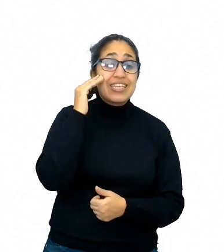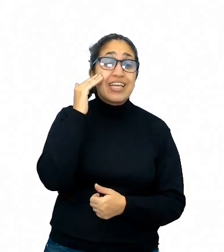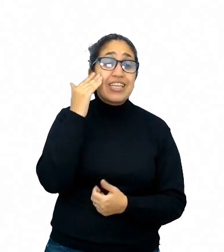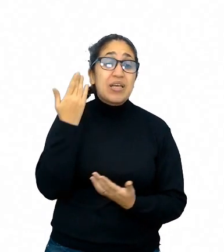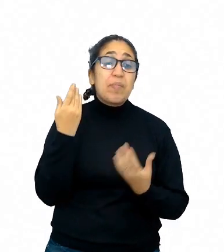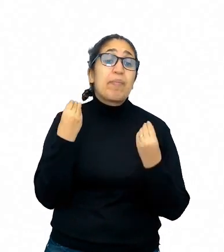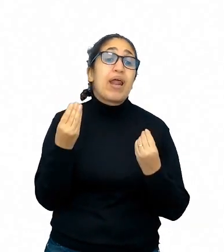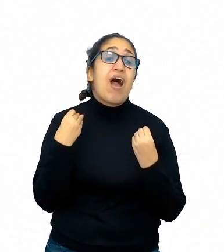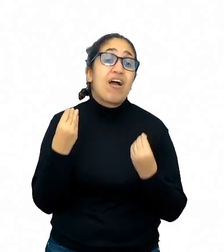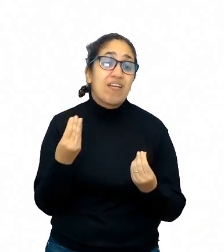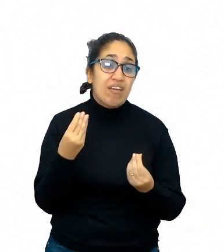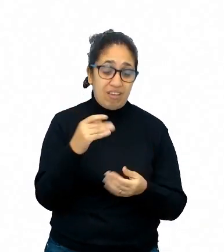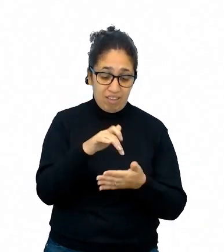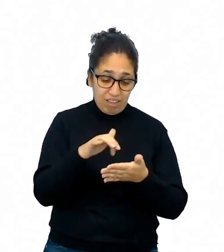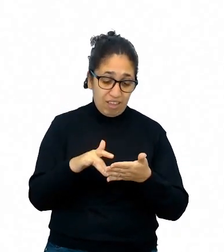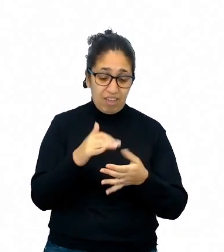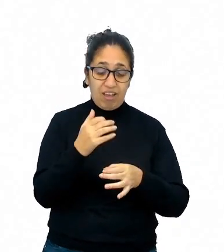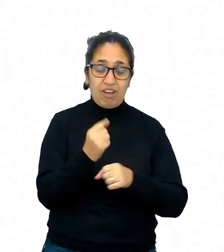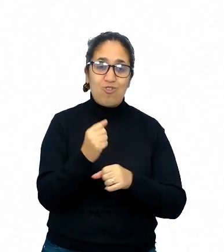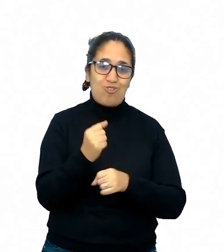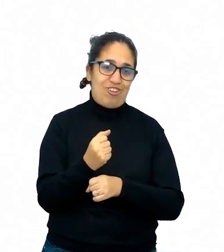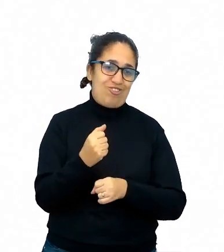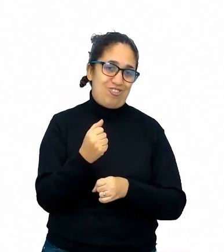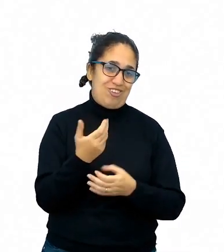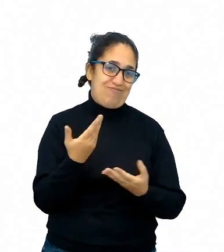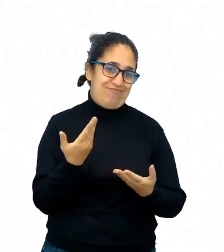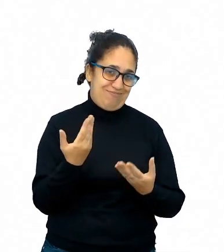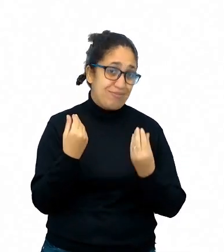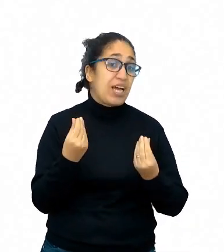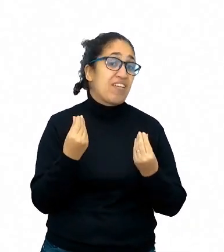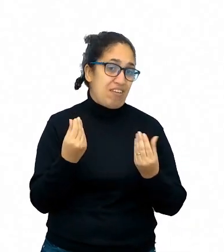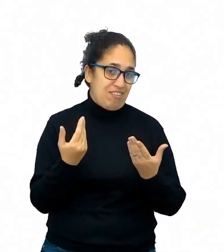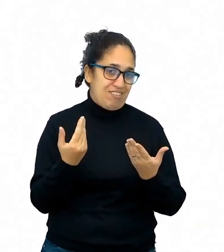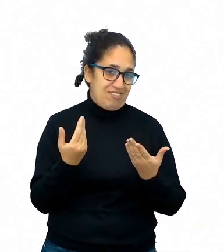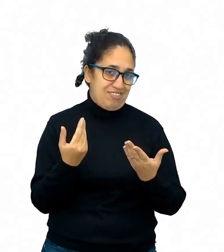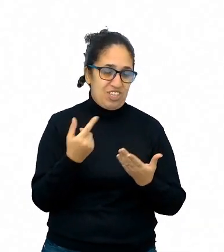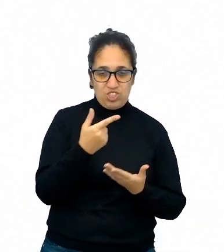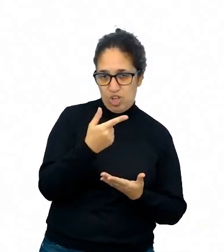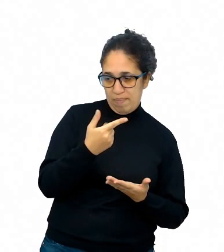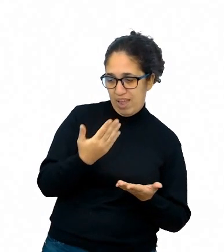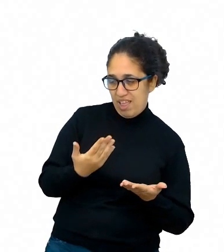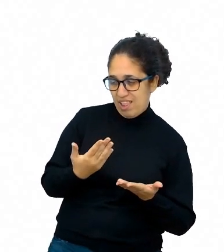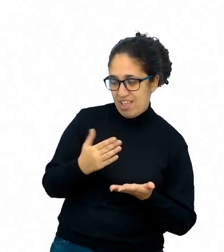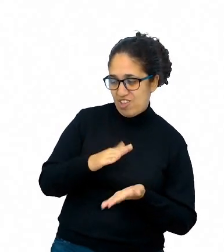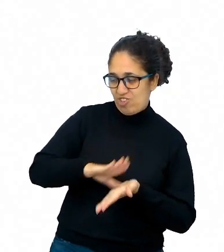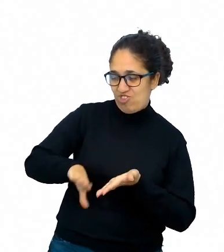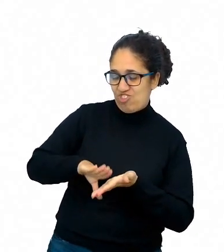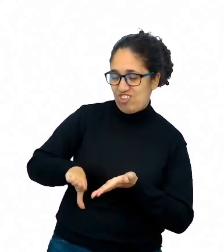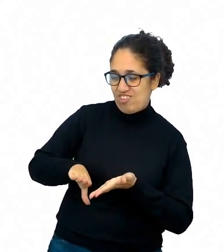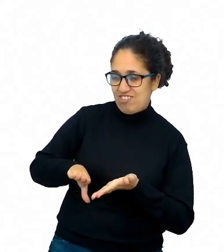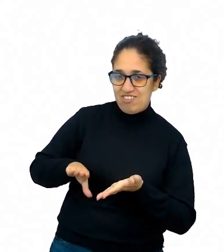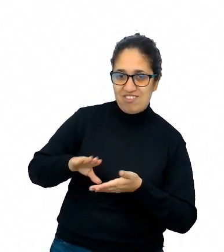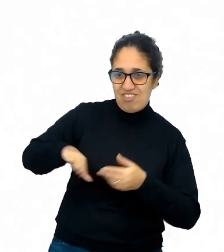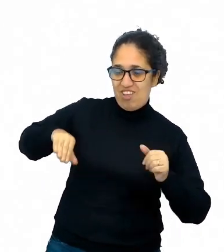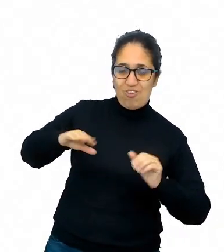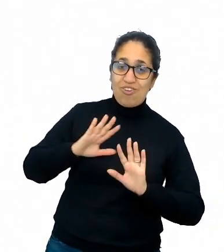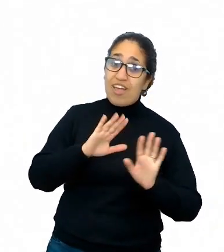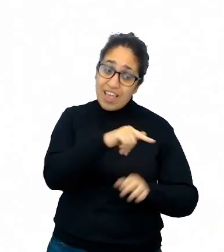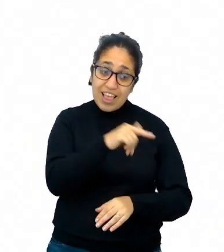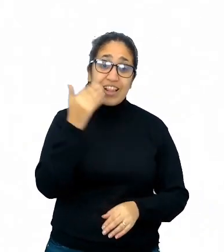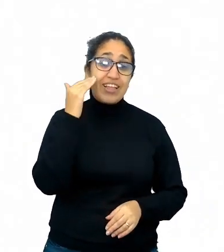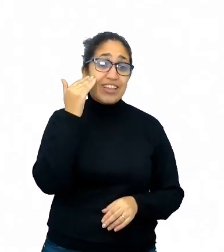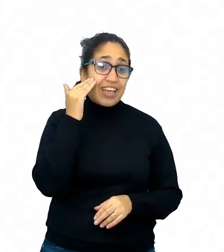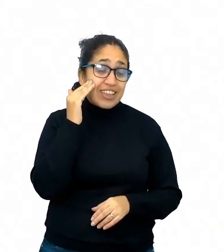essa ferramenta, para que é esse instrumento. Não é algo para ele tirar vantagem daquela situação, mas ele